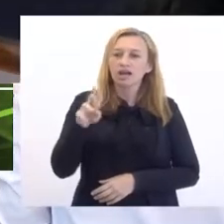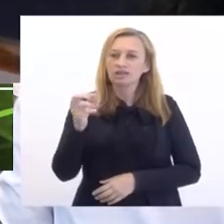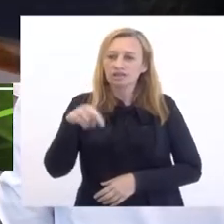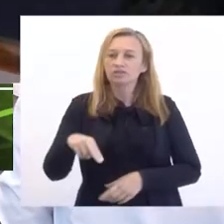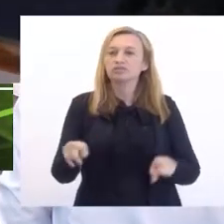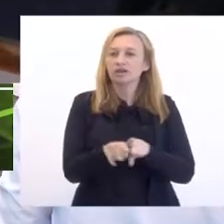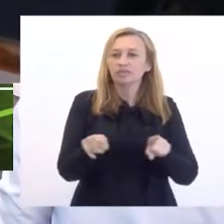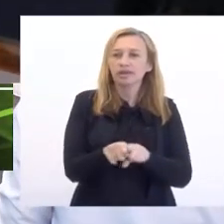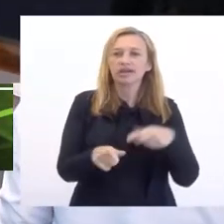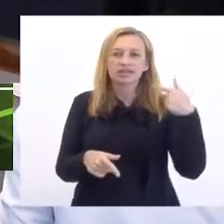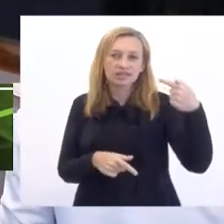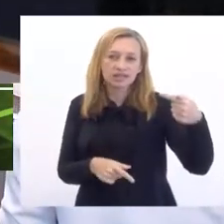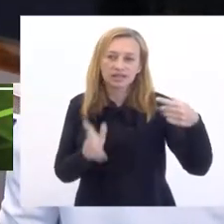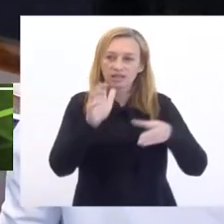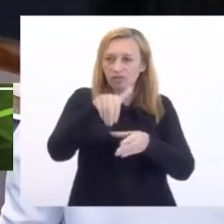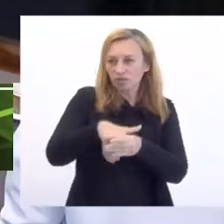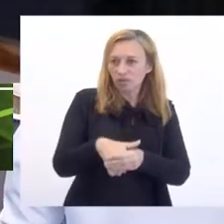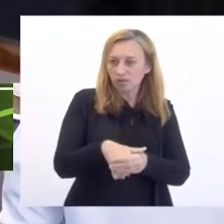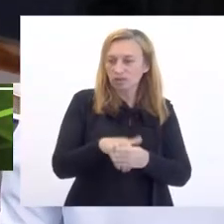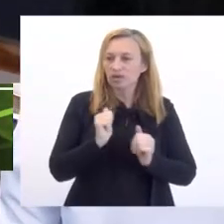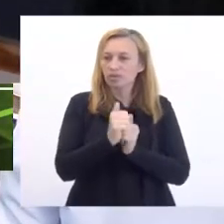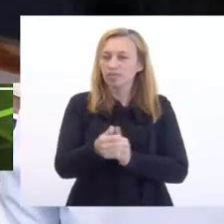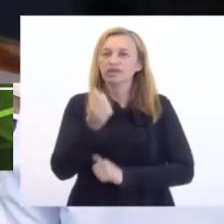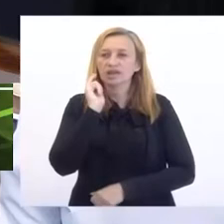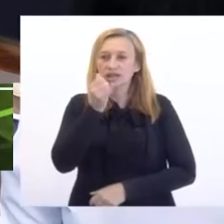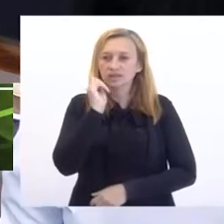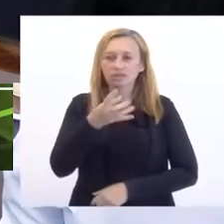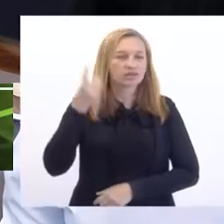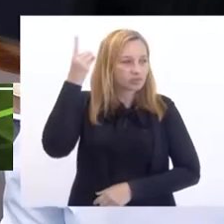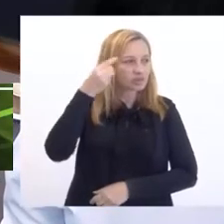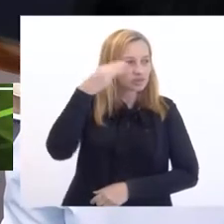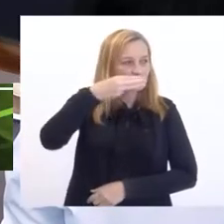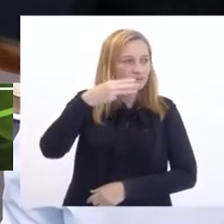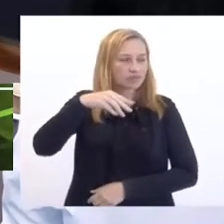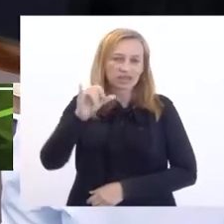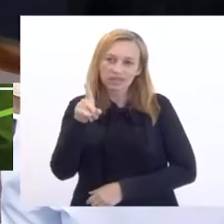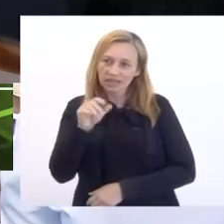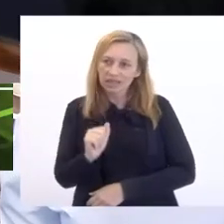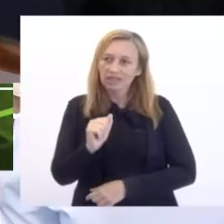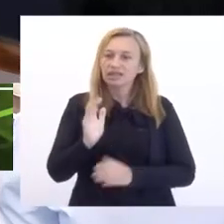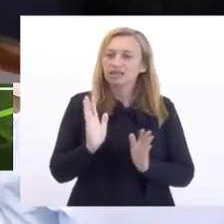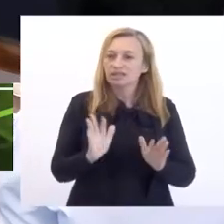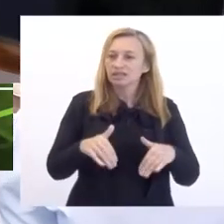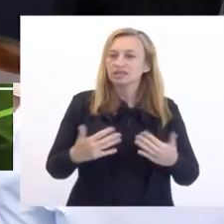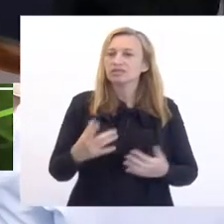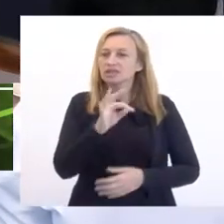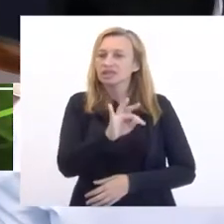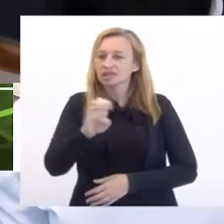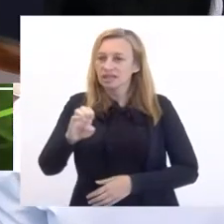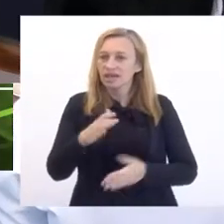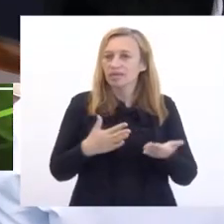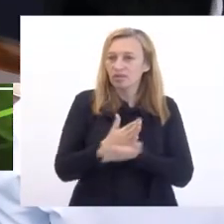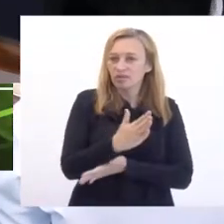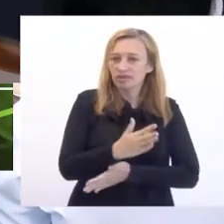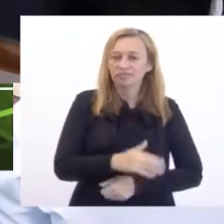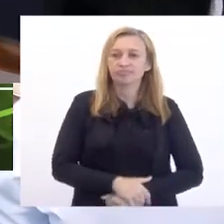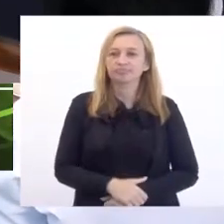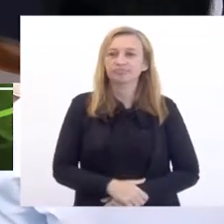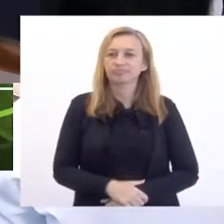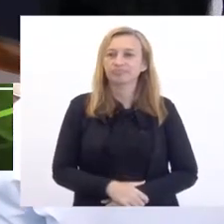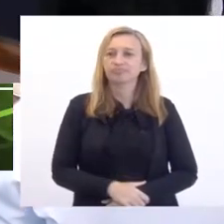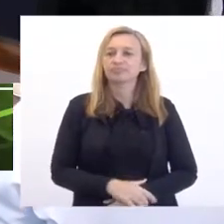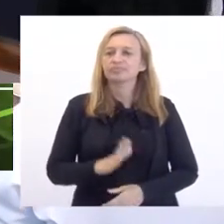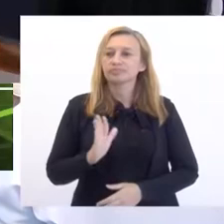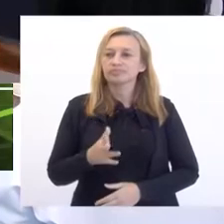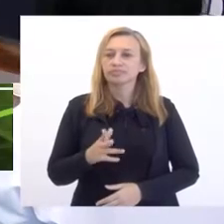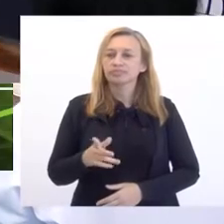7 favoráveis, acompanhando o relator, deputado Márcio Canella. Então, portanto, as contas TCE aprovadas. Passo